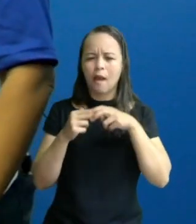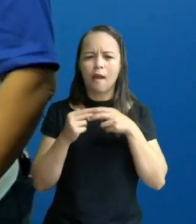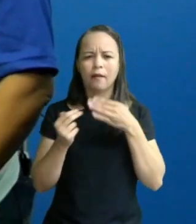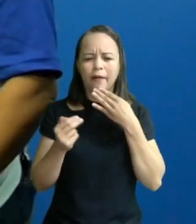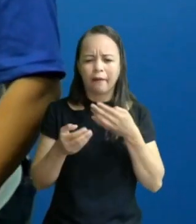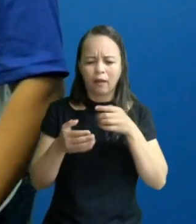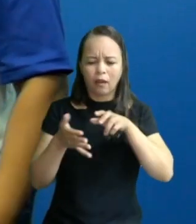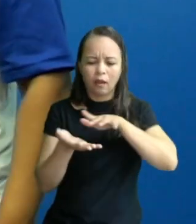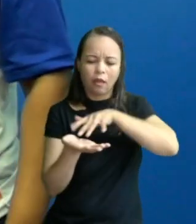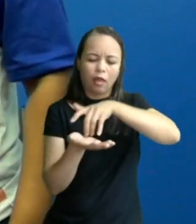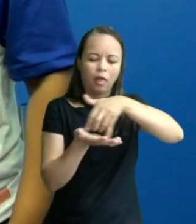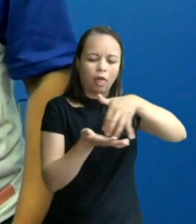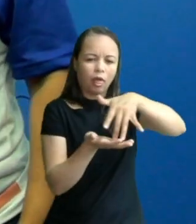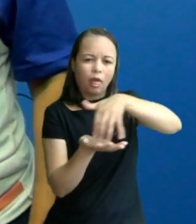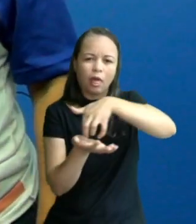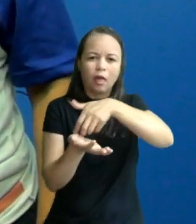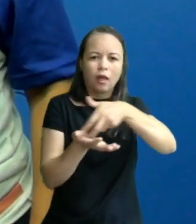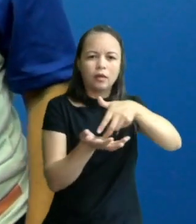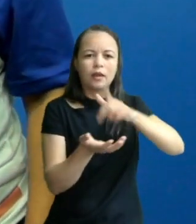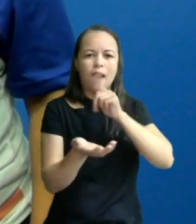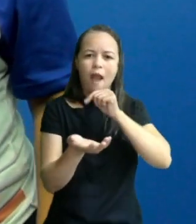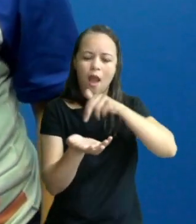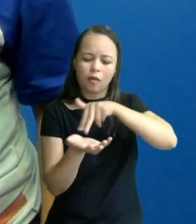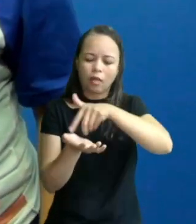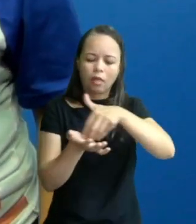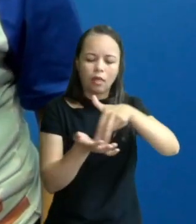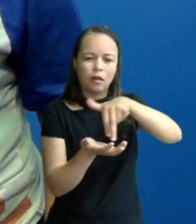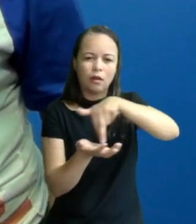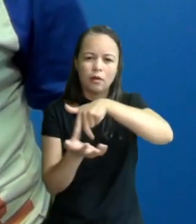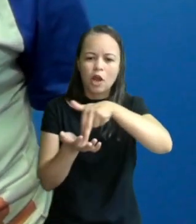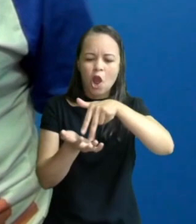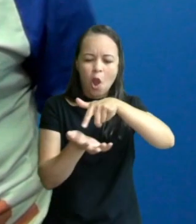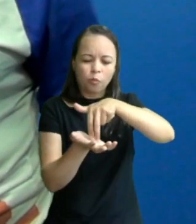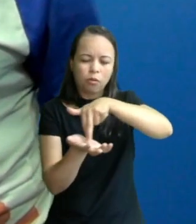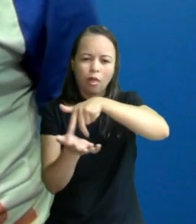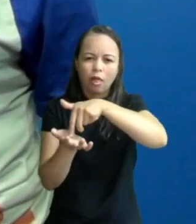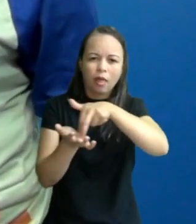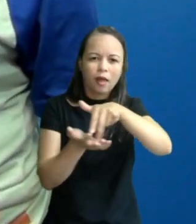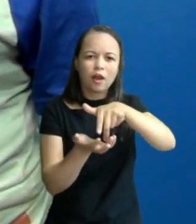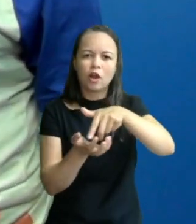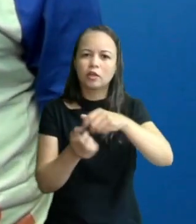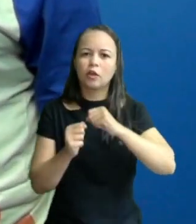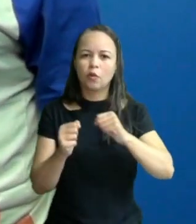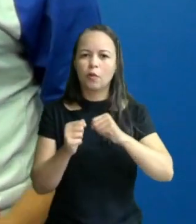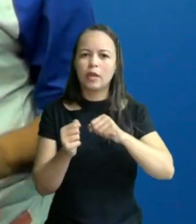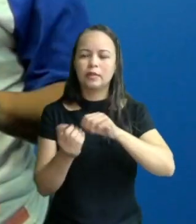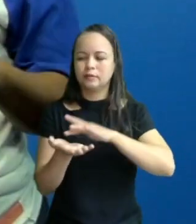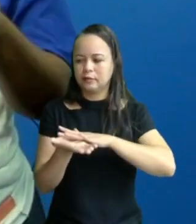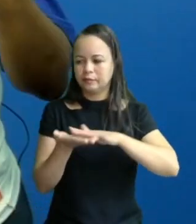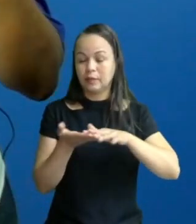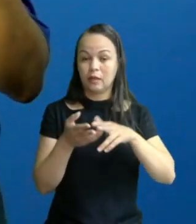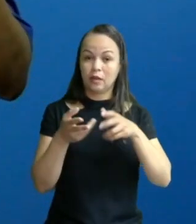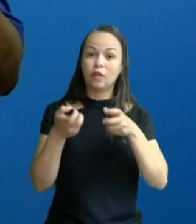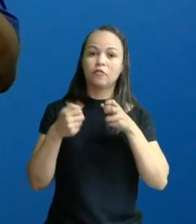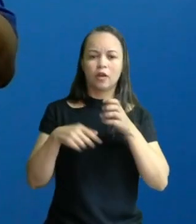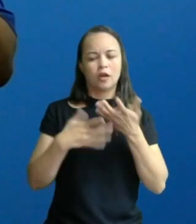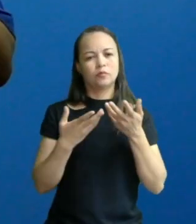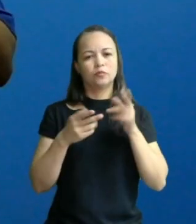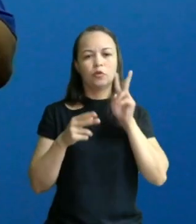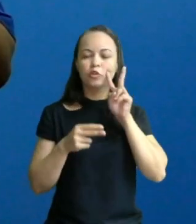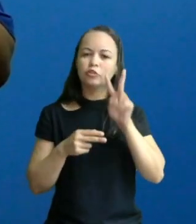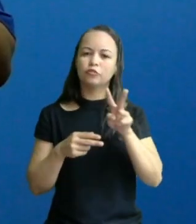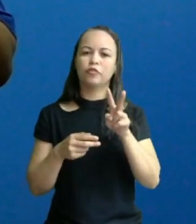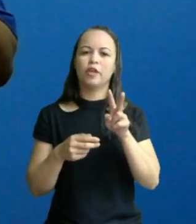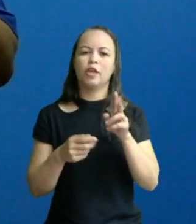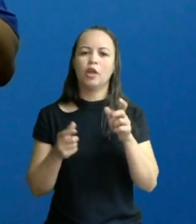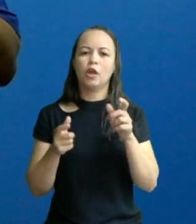lagarto aí nessa imagem de baixo, que ele realmente consegue correr por cima da água. Para isso, nós vamos ver um trechinho